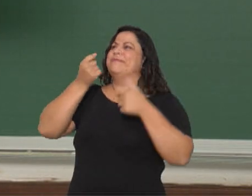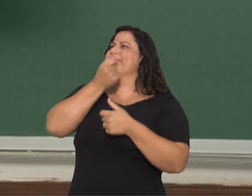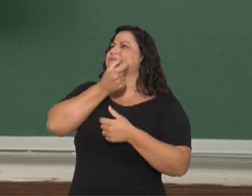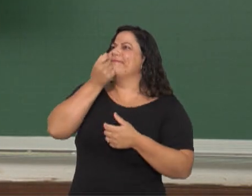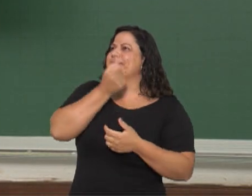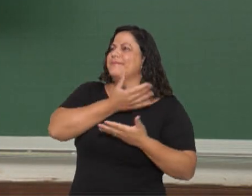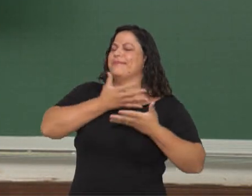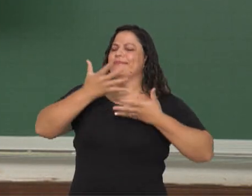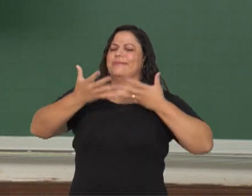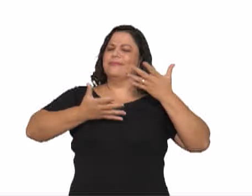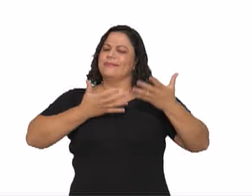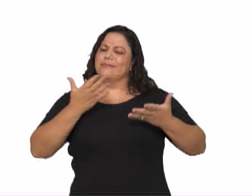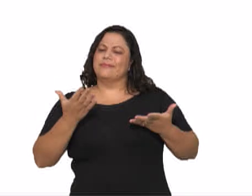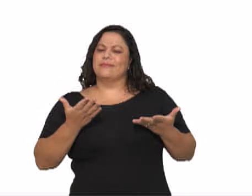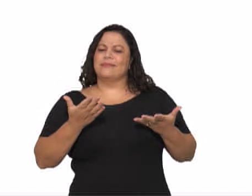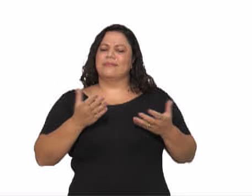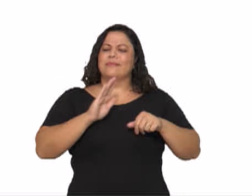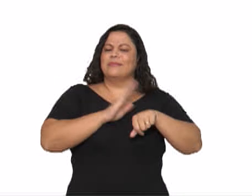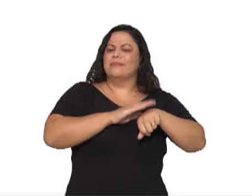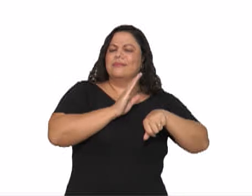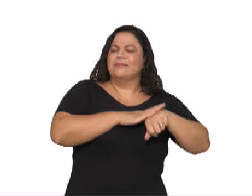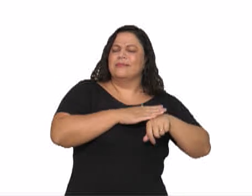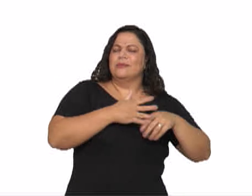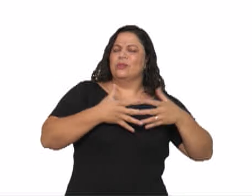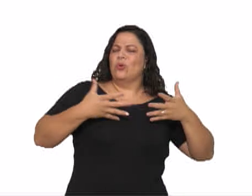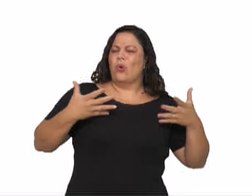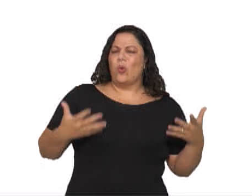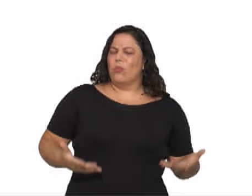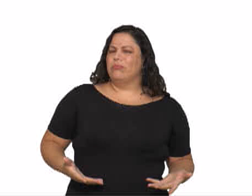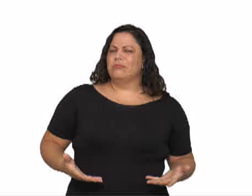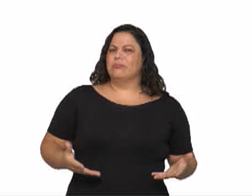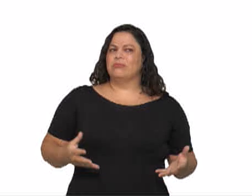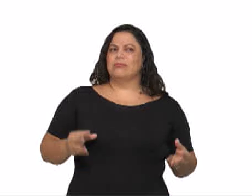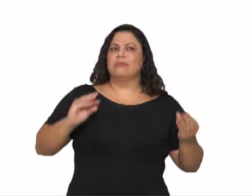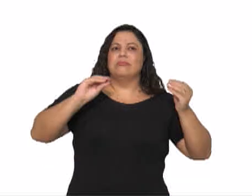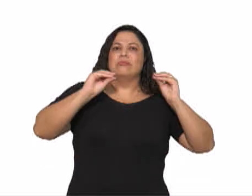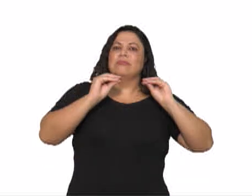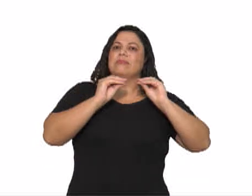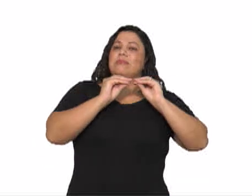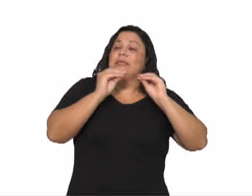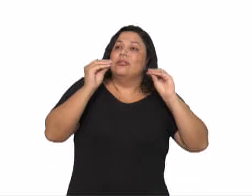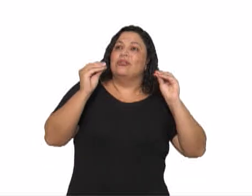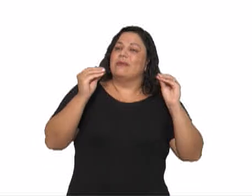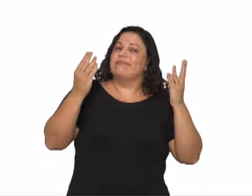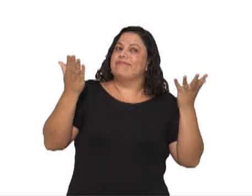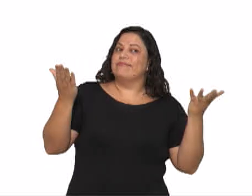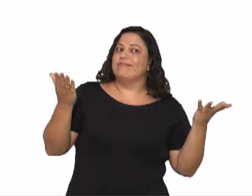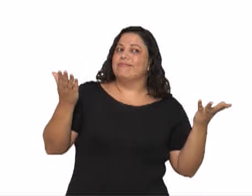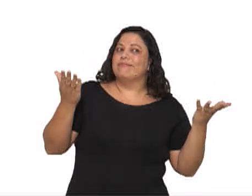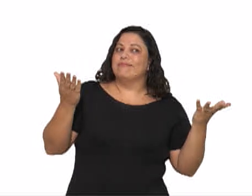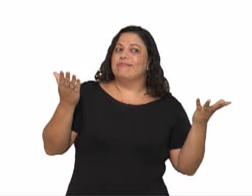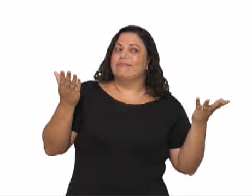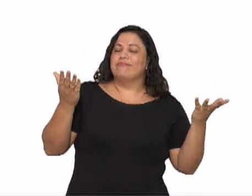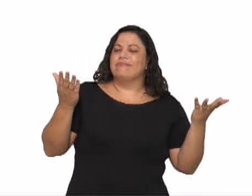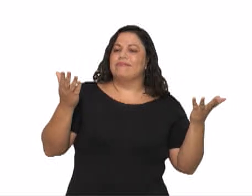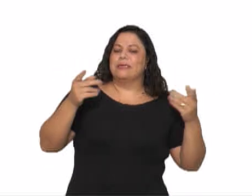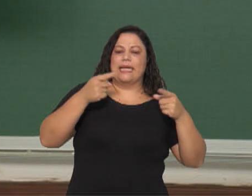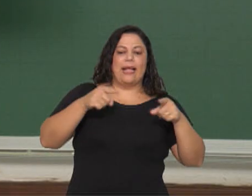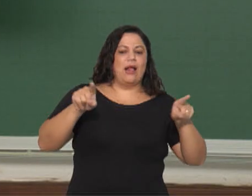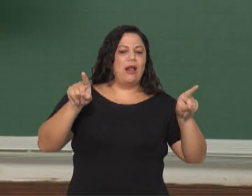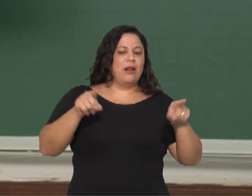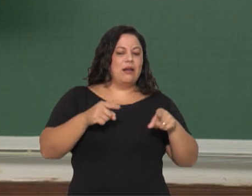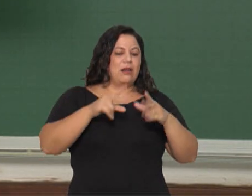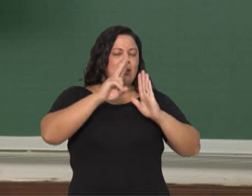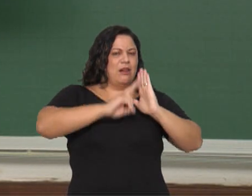tempo? Como detener o tempo? Aqui a sugestão é beijar. Besa. Como viajar em el tempo? Leitura.